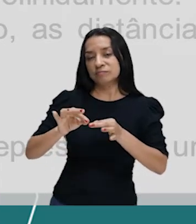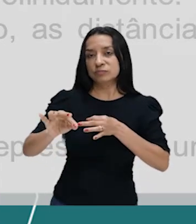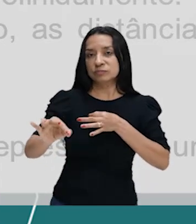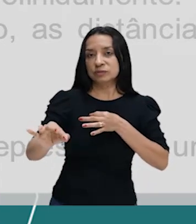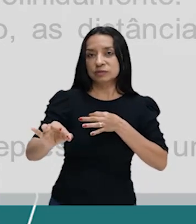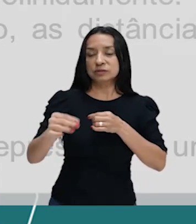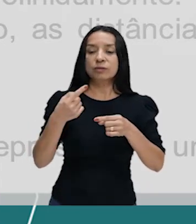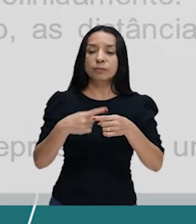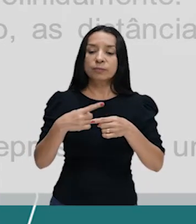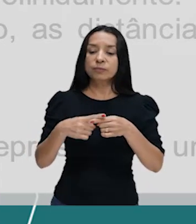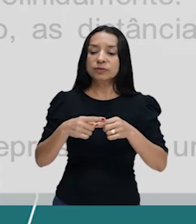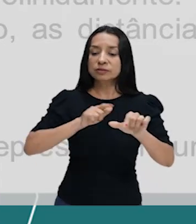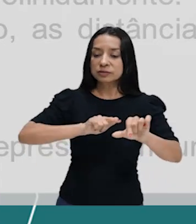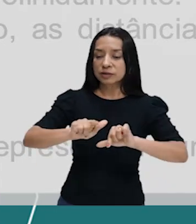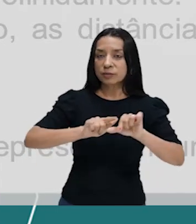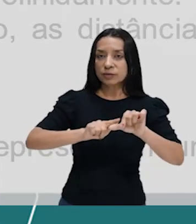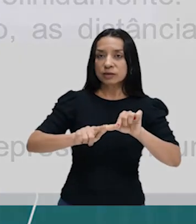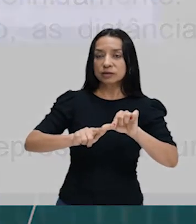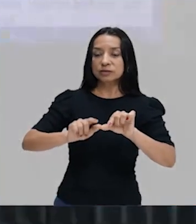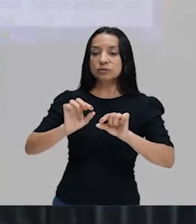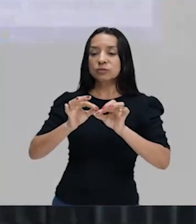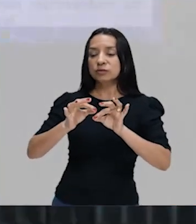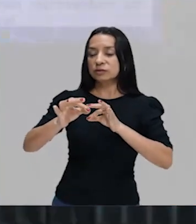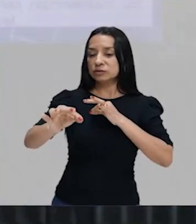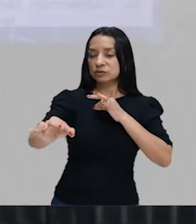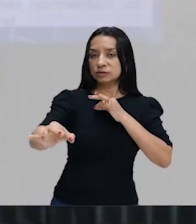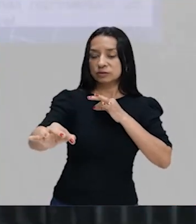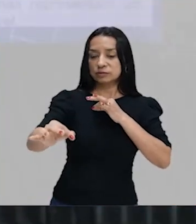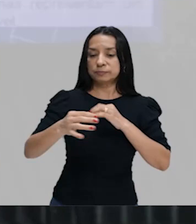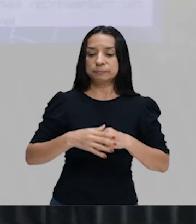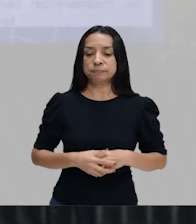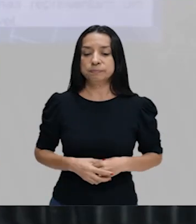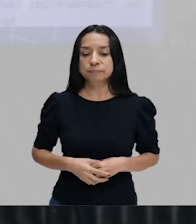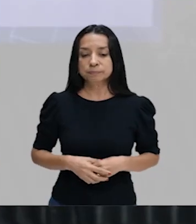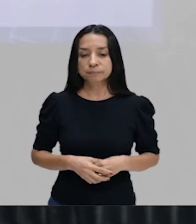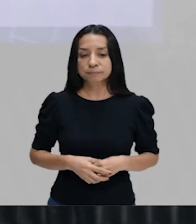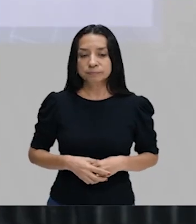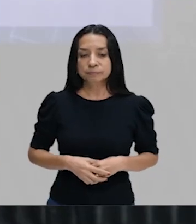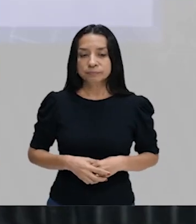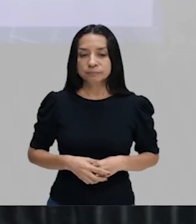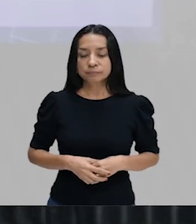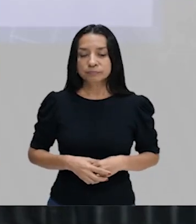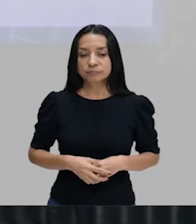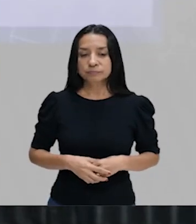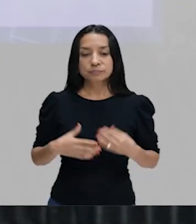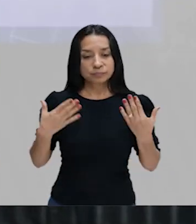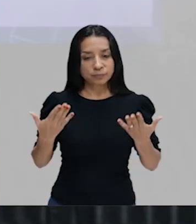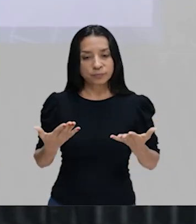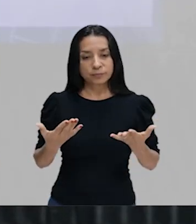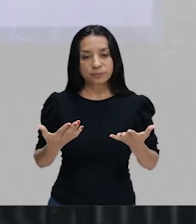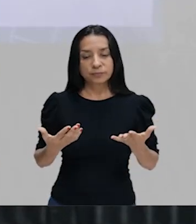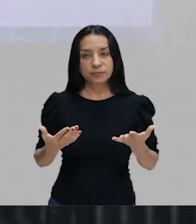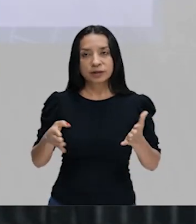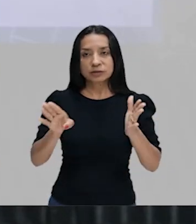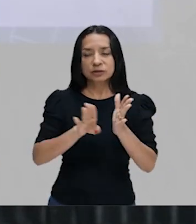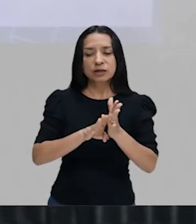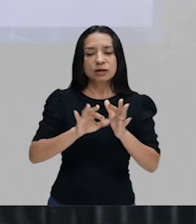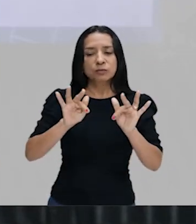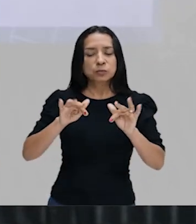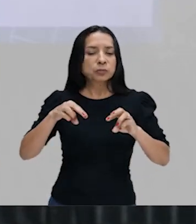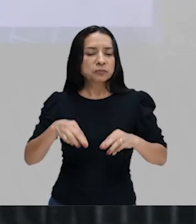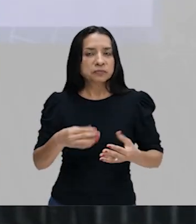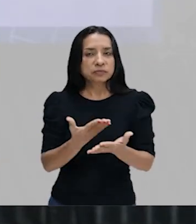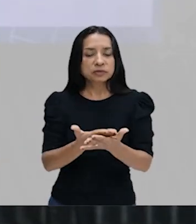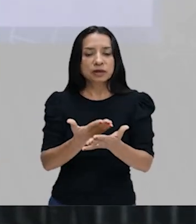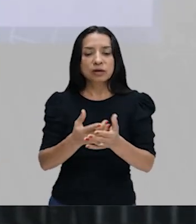eu estou, né, trabalhando com essa distância do corpo se afastando da Terra. Tá bom? Bom, chegamos na parte final da nossa